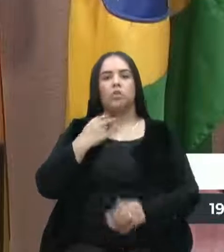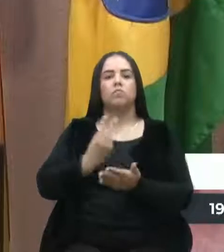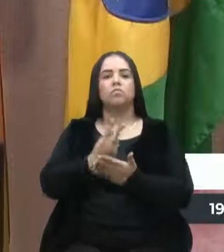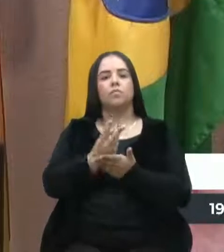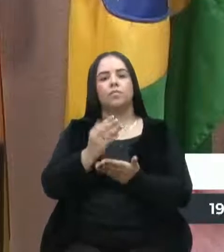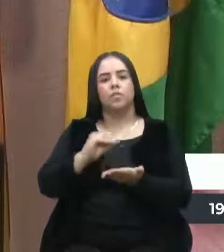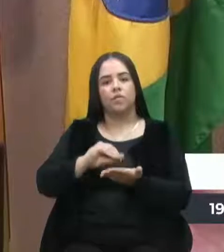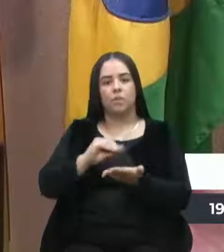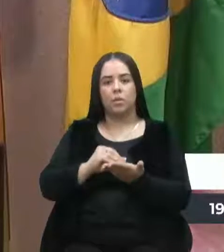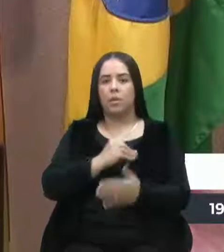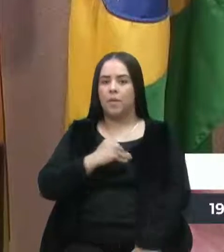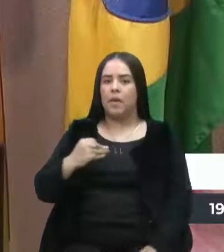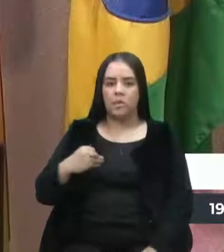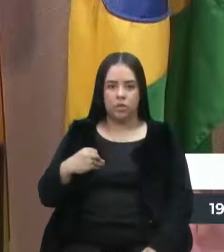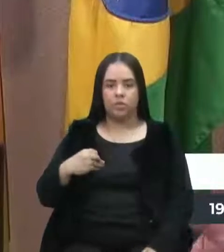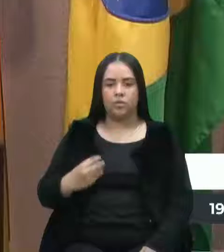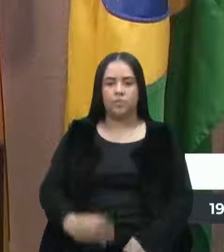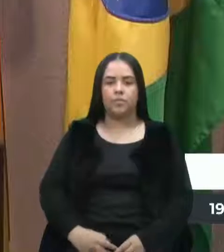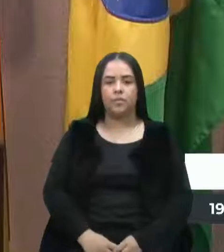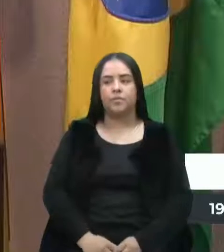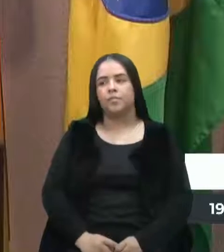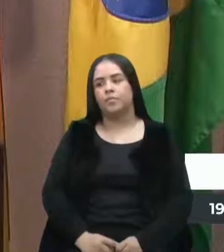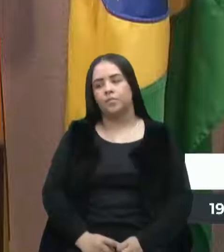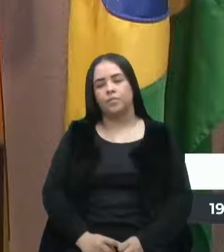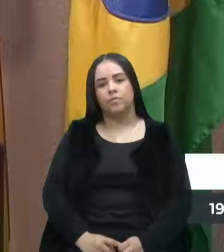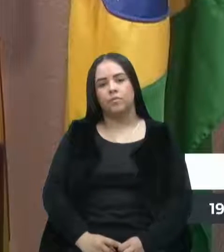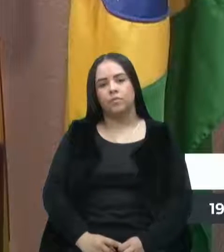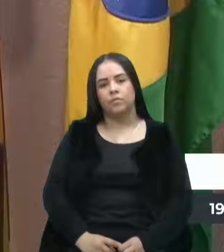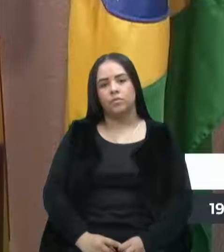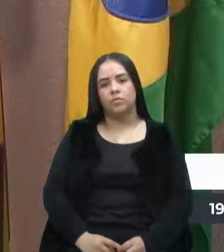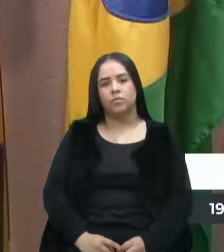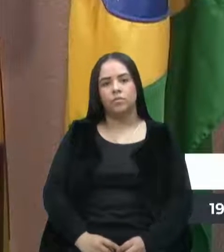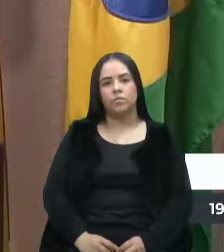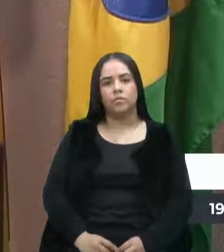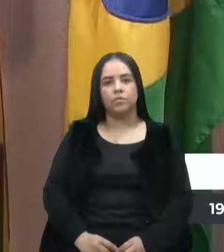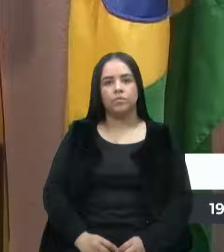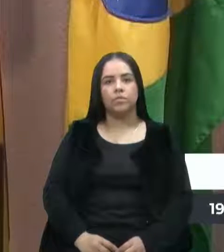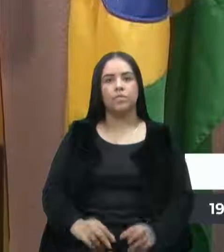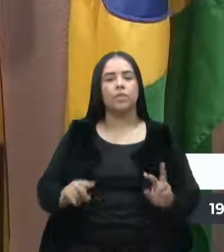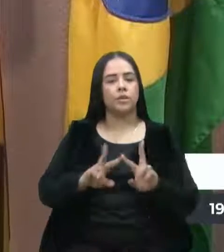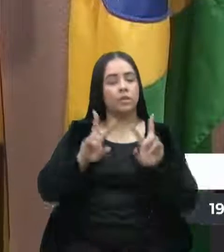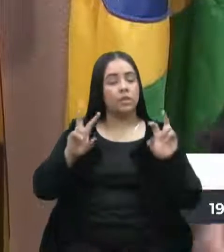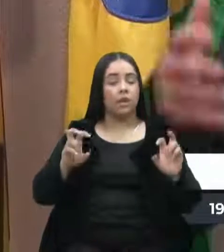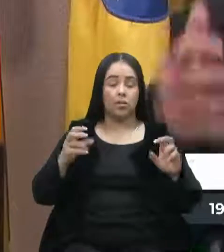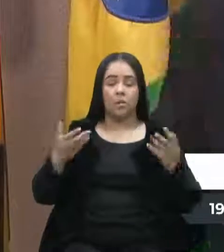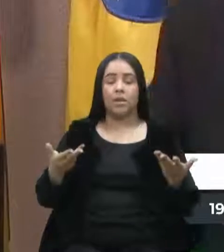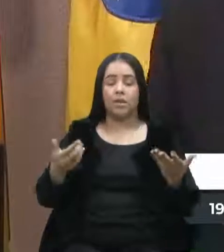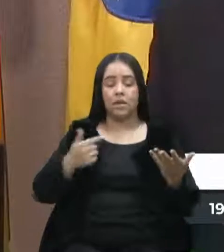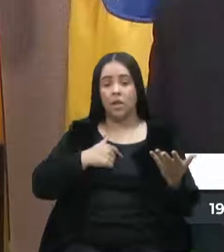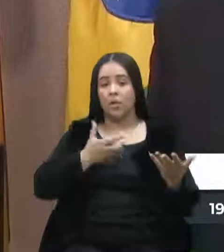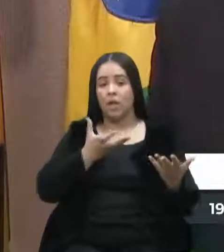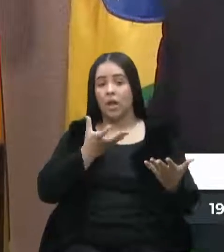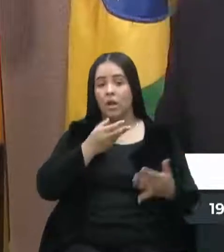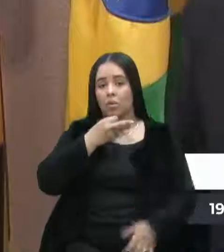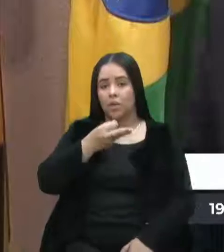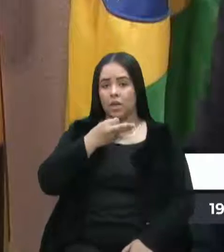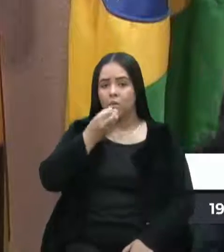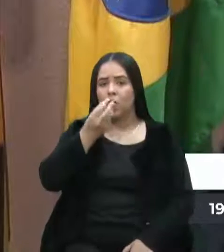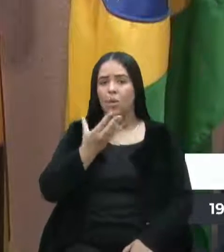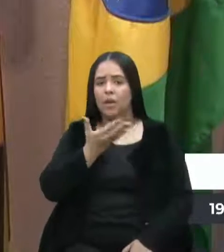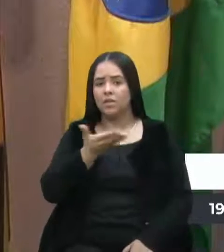falta de médico na cidade então esse tema inclusive cada elogiaram os servidores elogiar os servidores